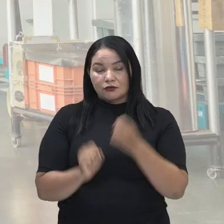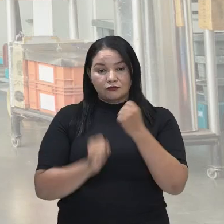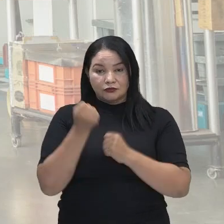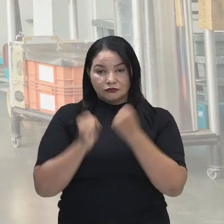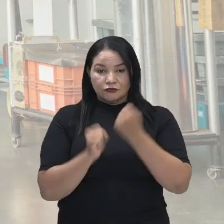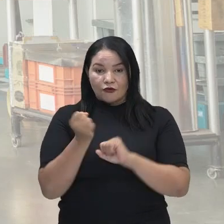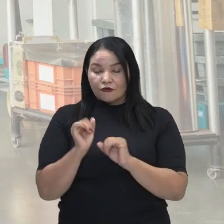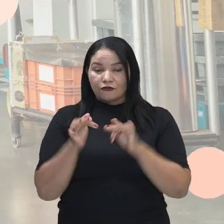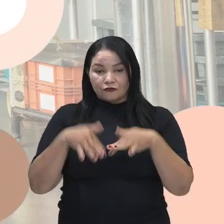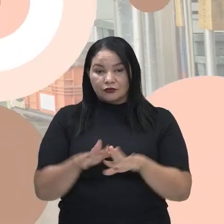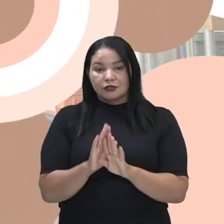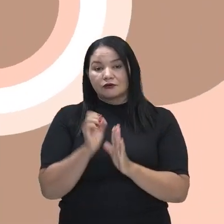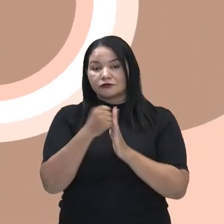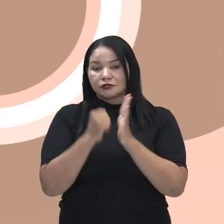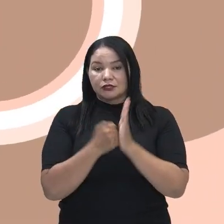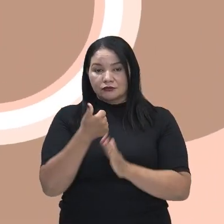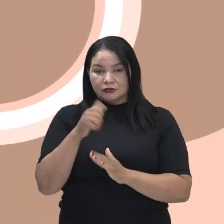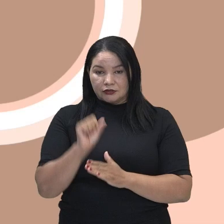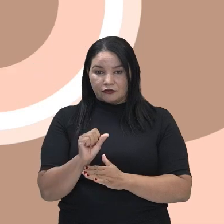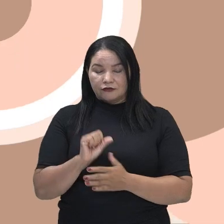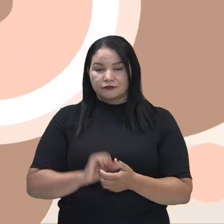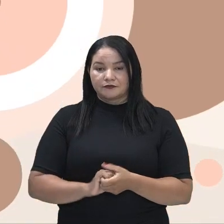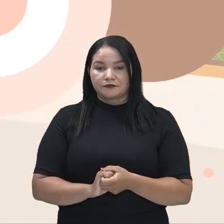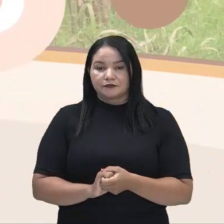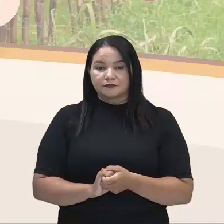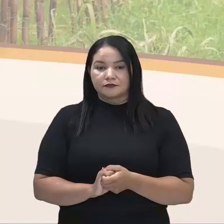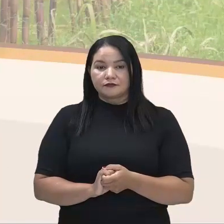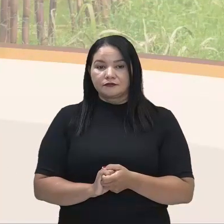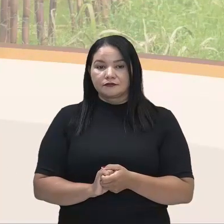do século XIX.